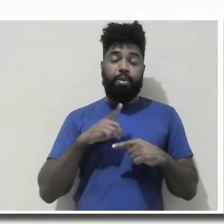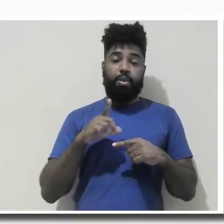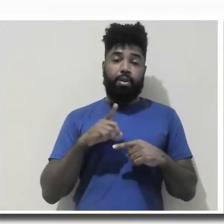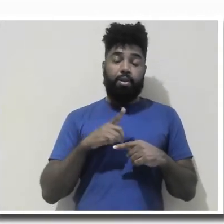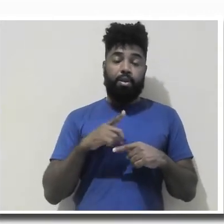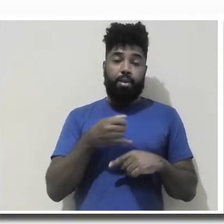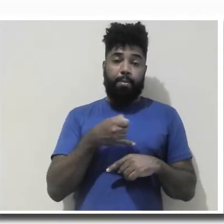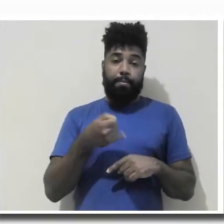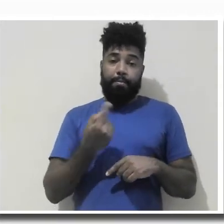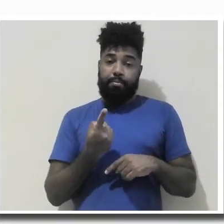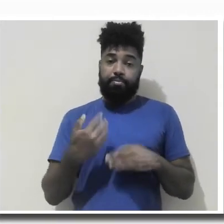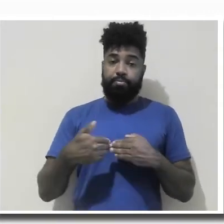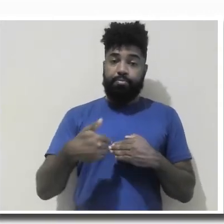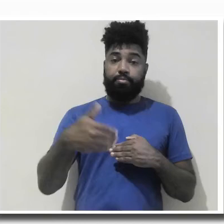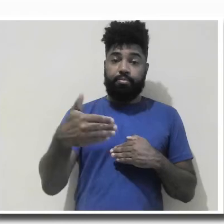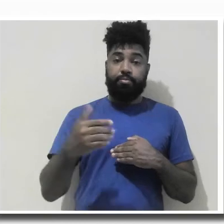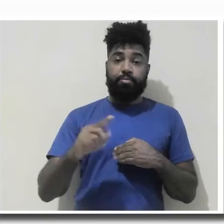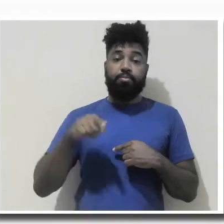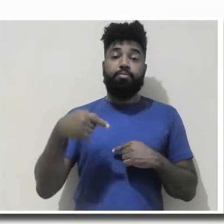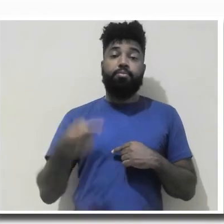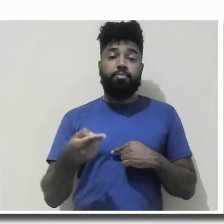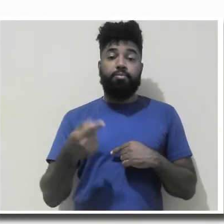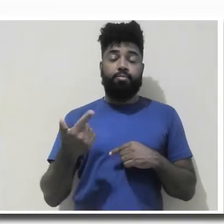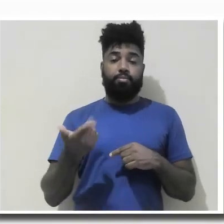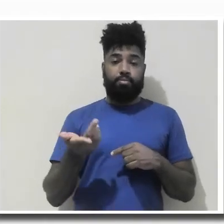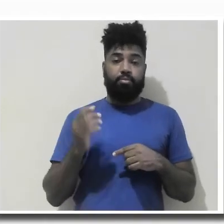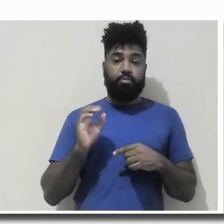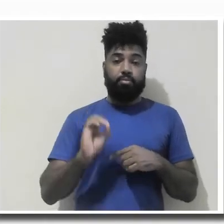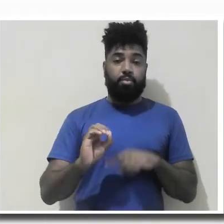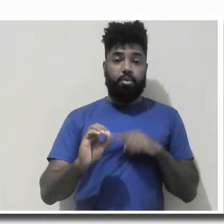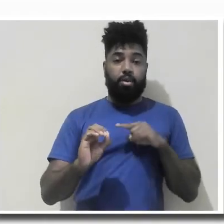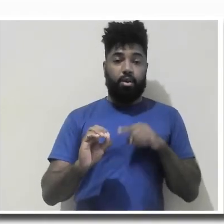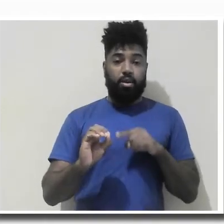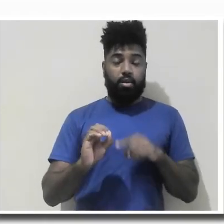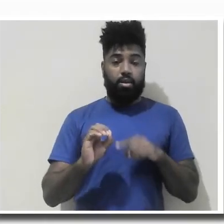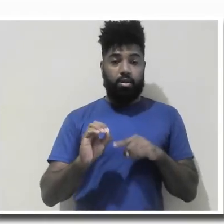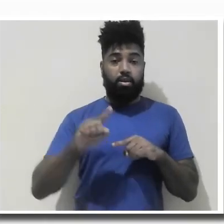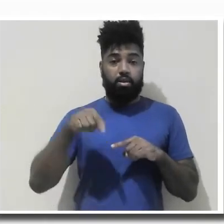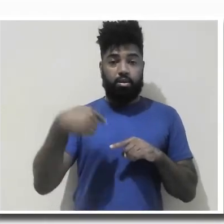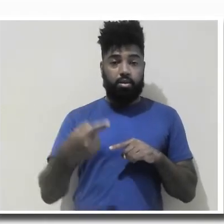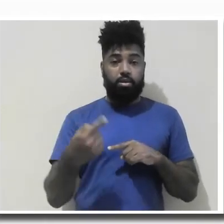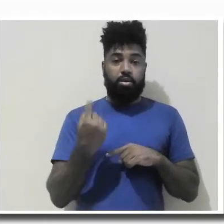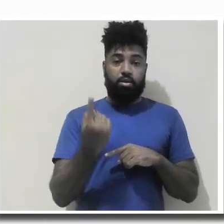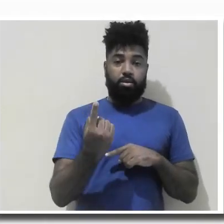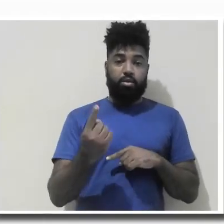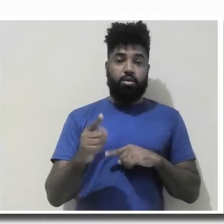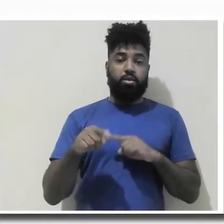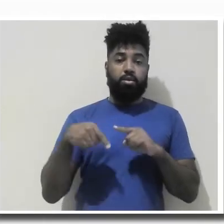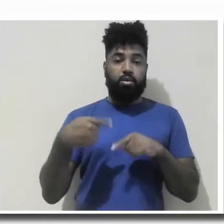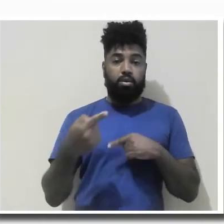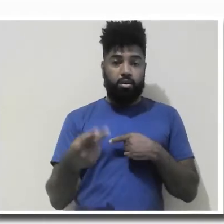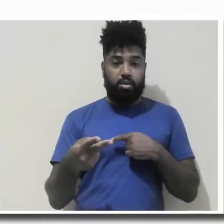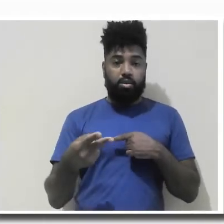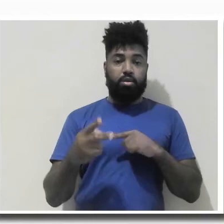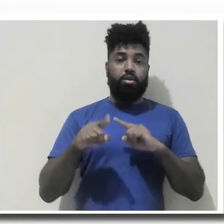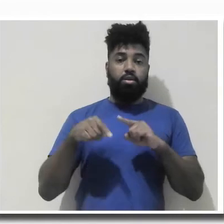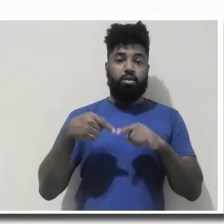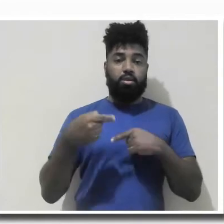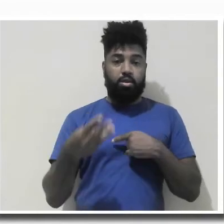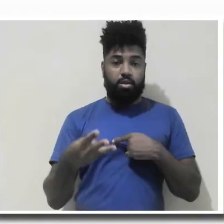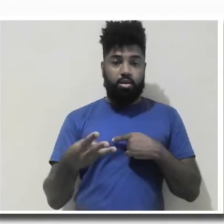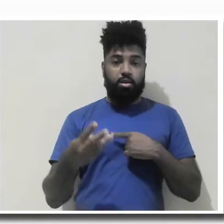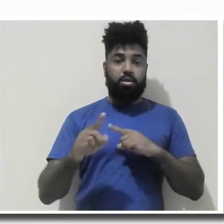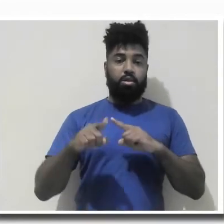a partir do menos 1? O 0. Após o 0, temos o 1. Após o 1, temos o 2